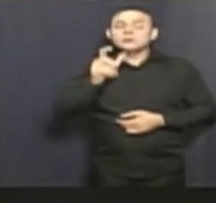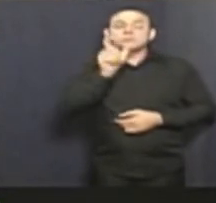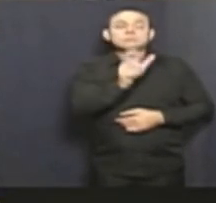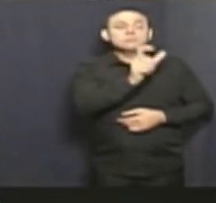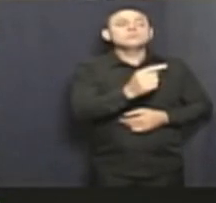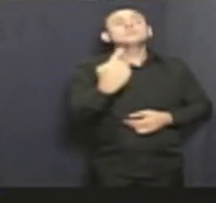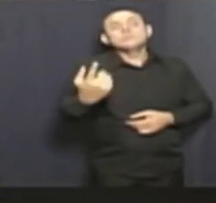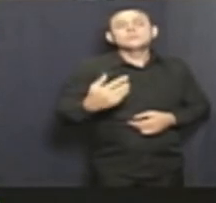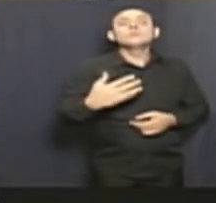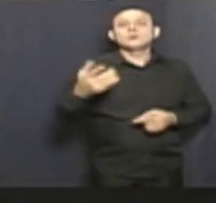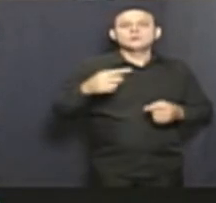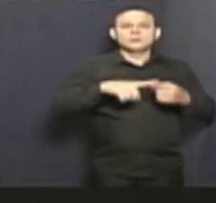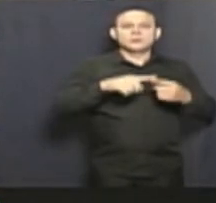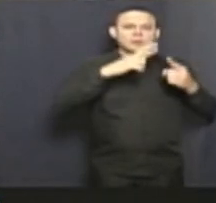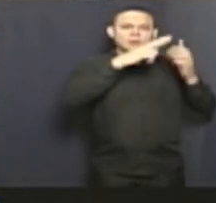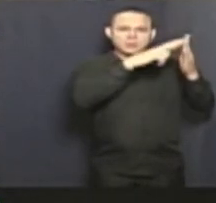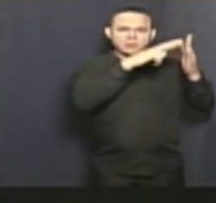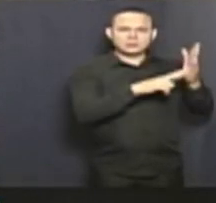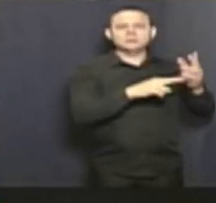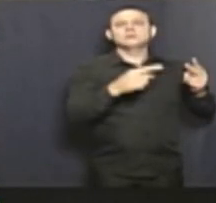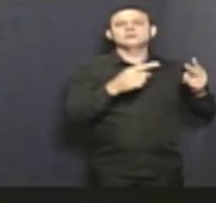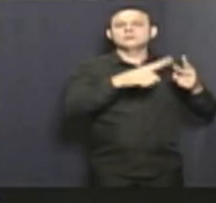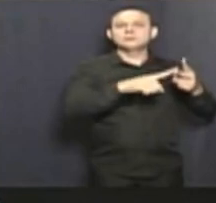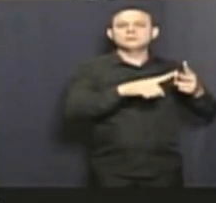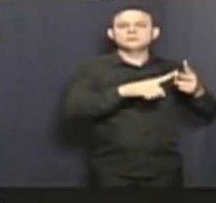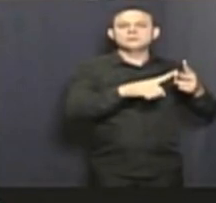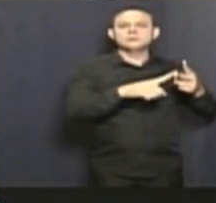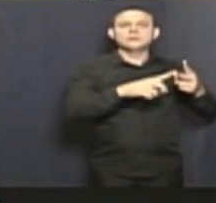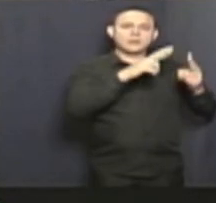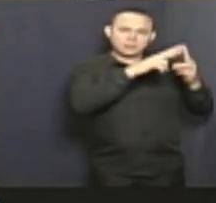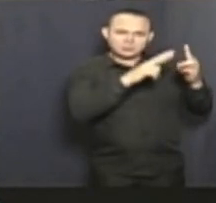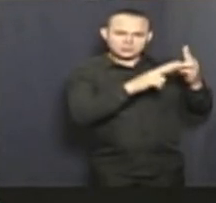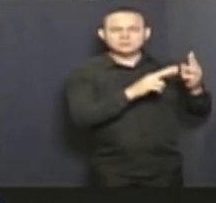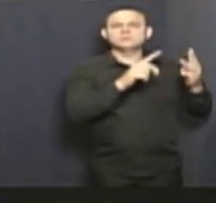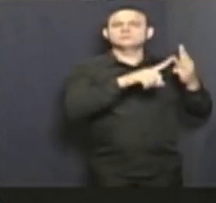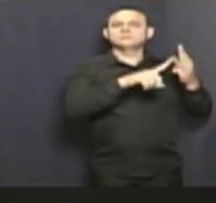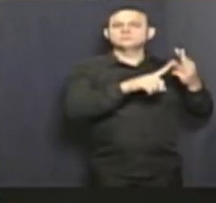seguir a regra ok